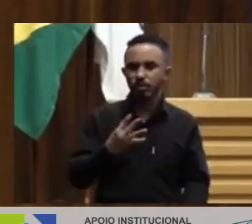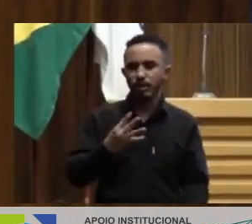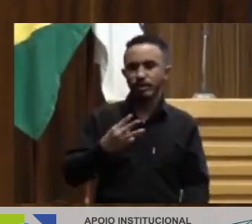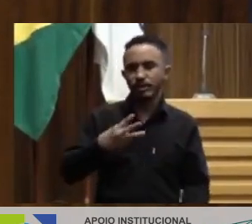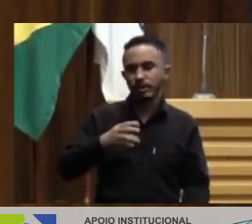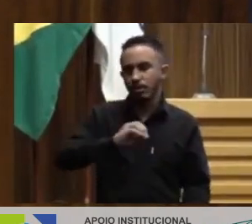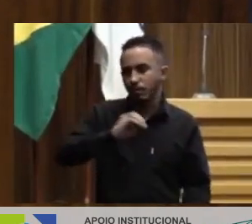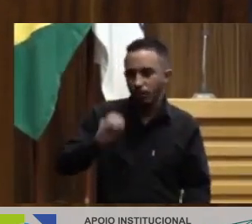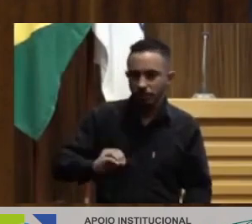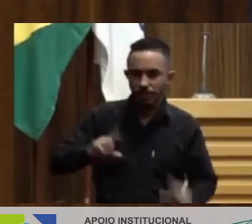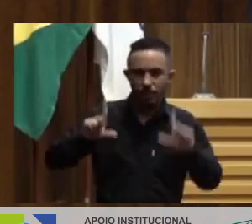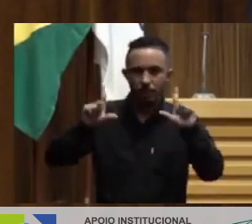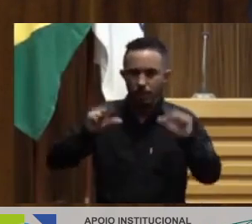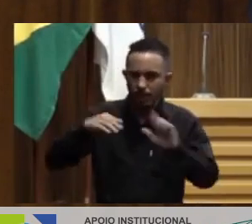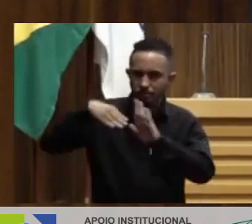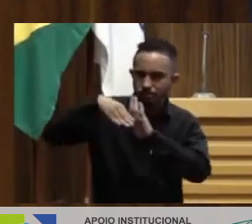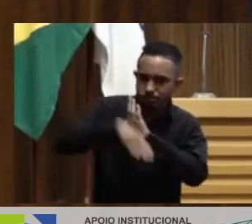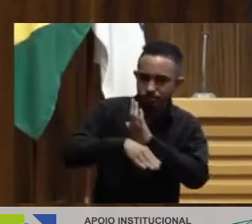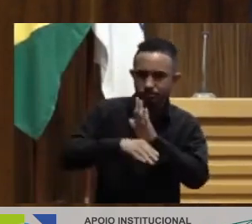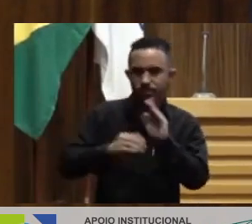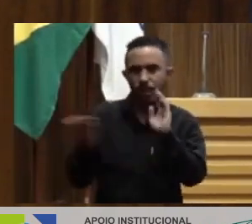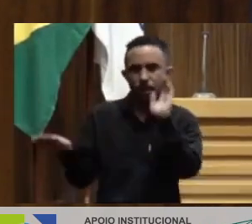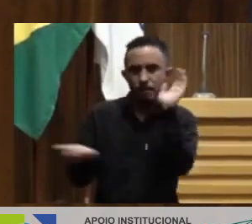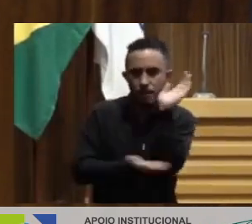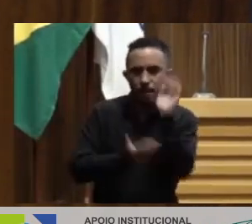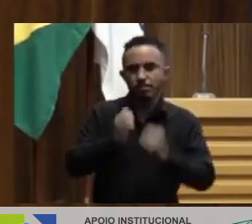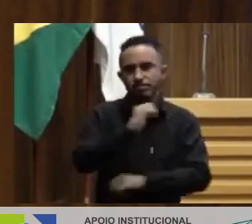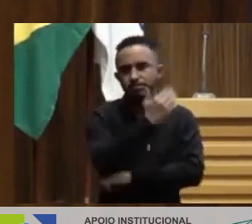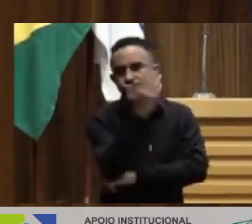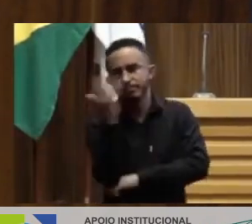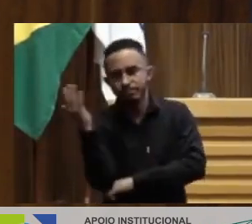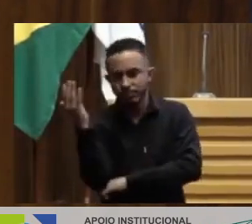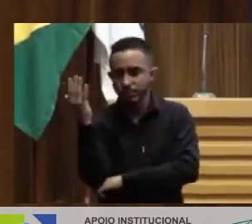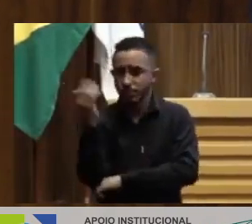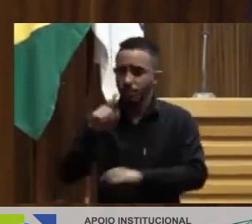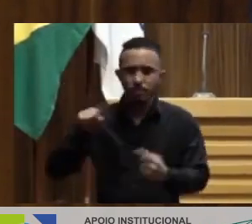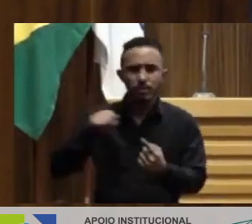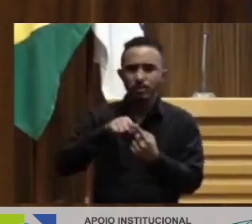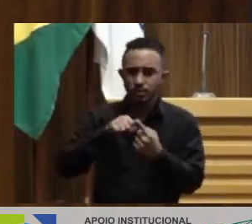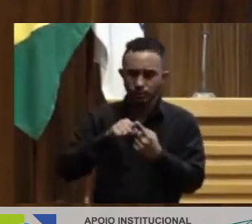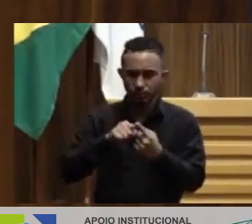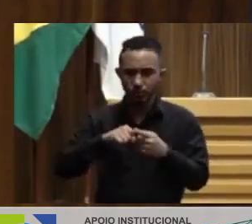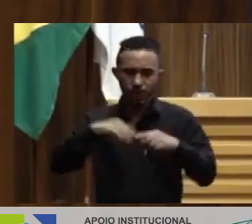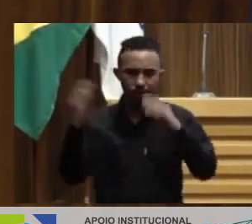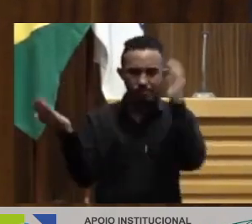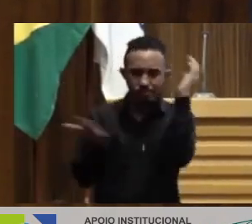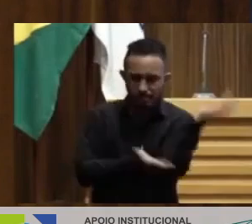43% a queda do desmatamento. E a meta é desmatamento